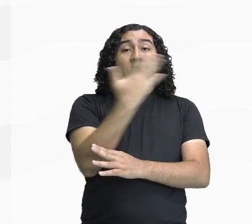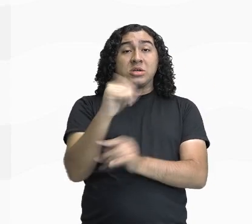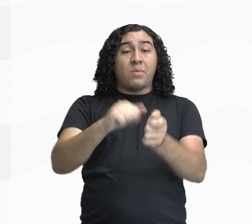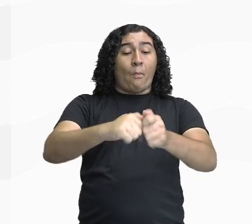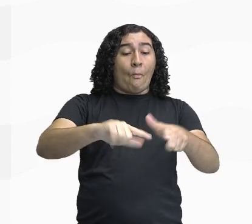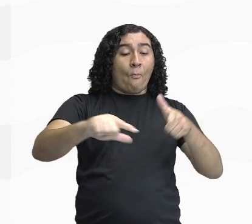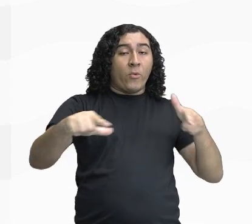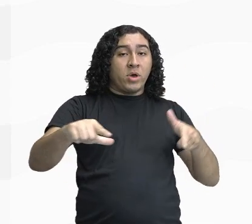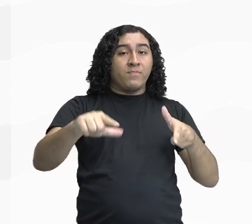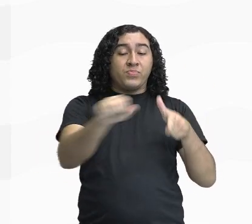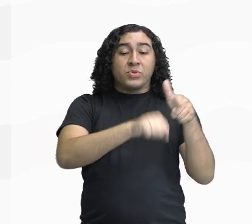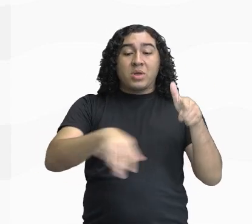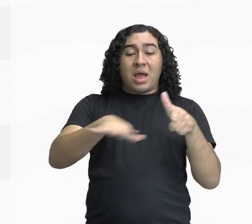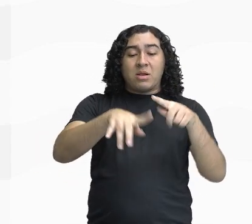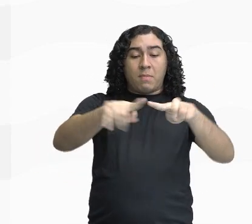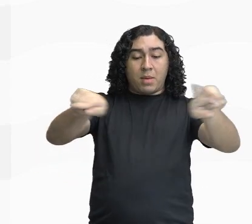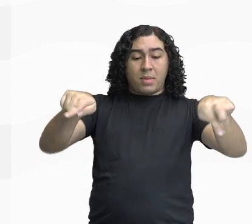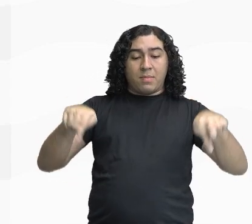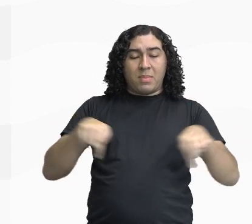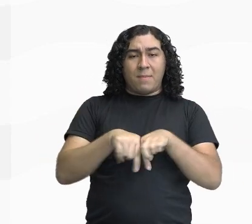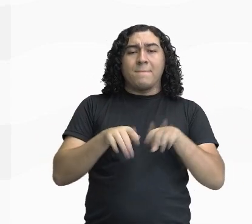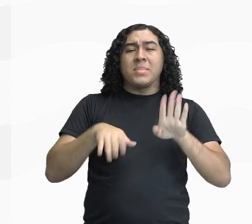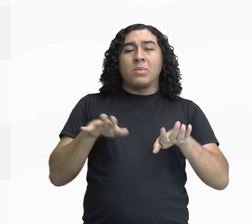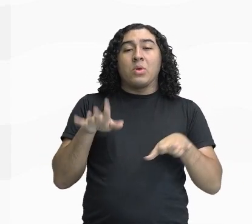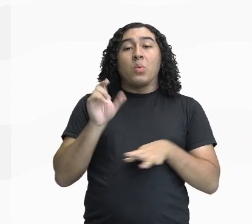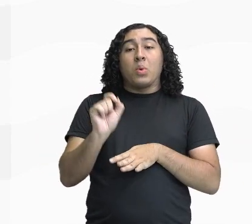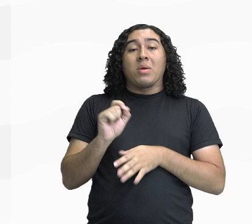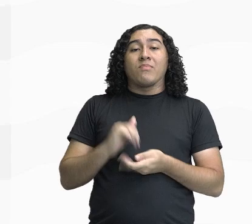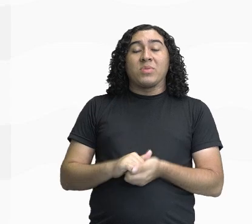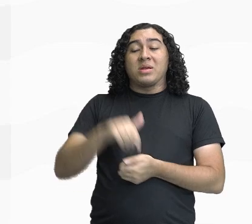né? Em uma área que é aproximadamente, olha só,